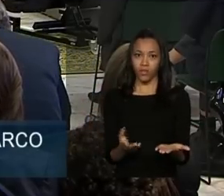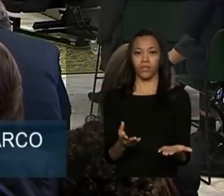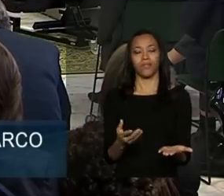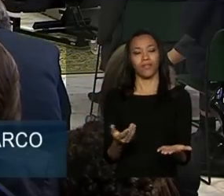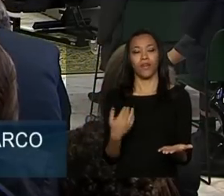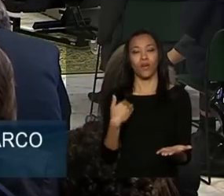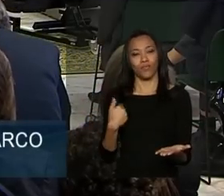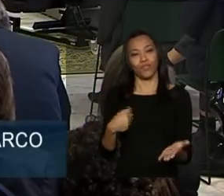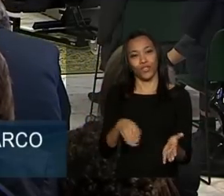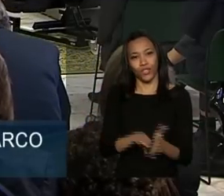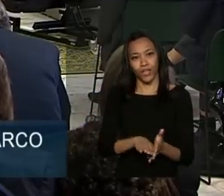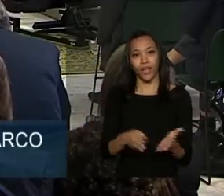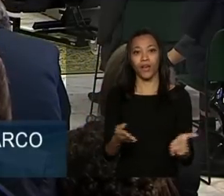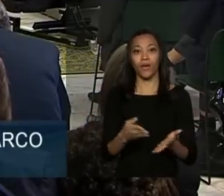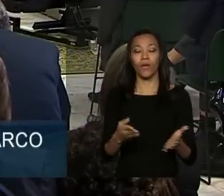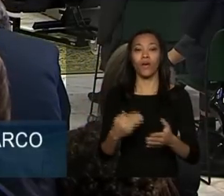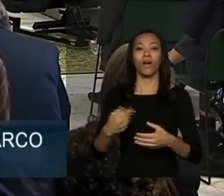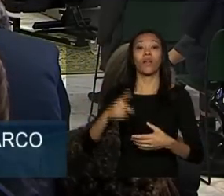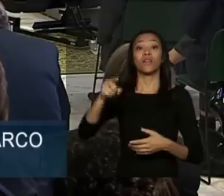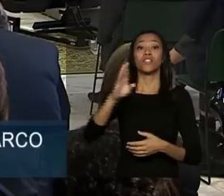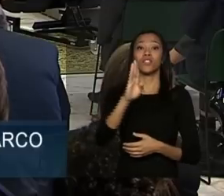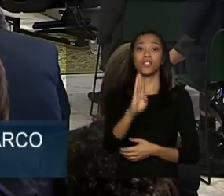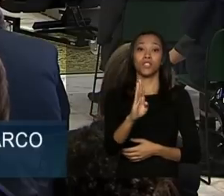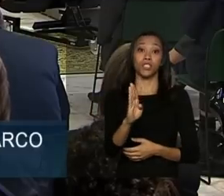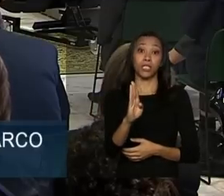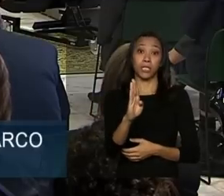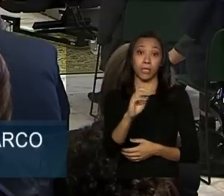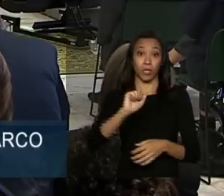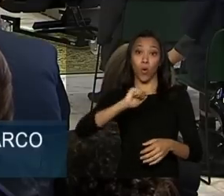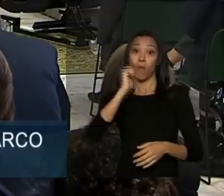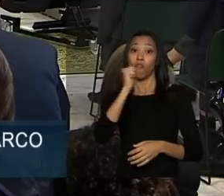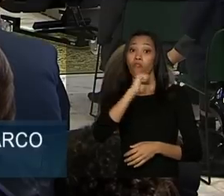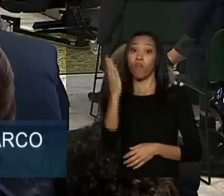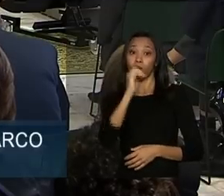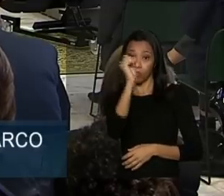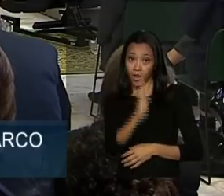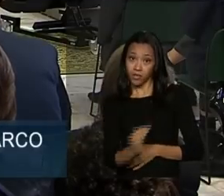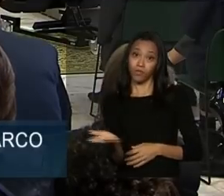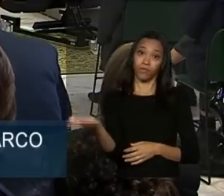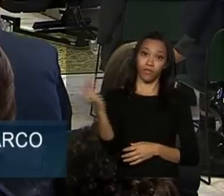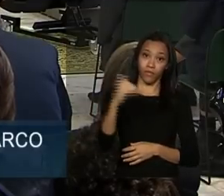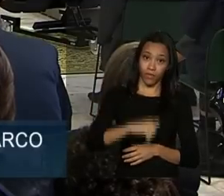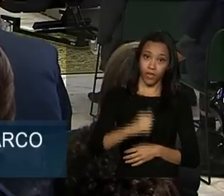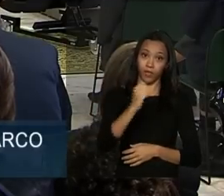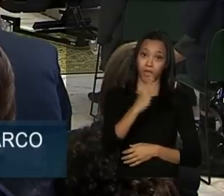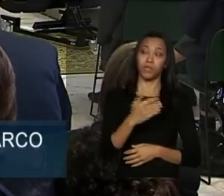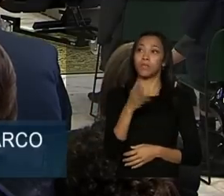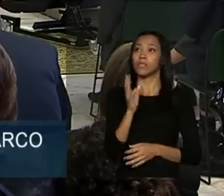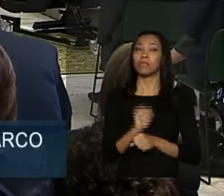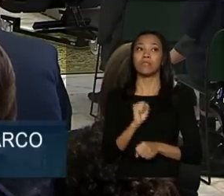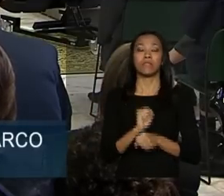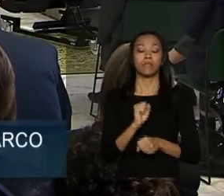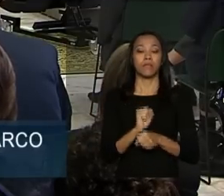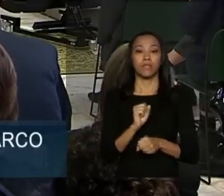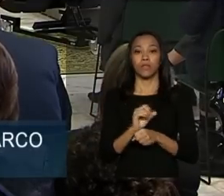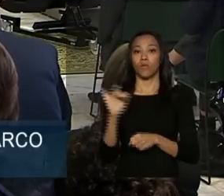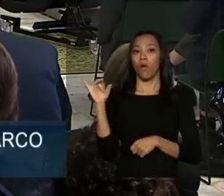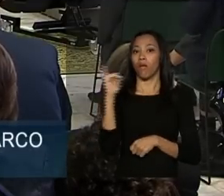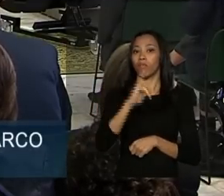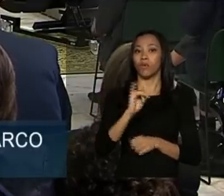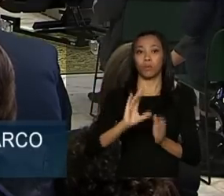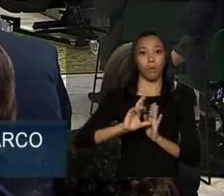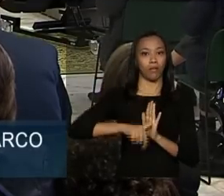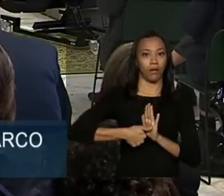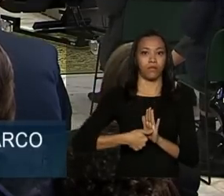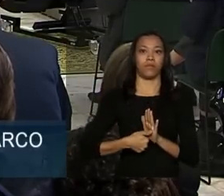acabei de chegar de Berlim. Ela ligou e falou, volta. Tá? Eu vim correndo e rezando para nenhum avião atrasar. Você já imaginou, ela ia comer meu fígado